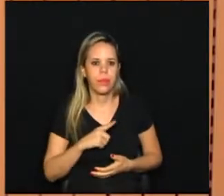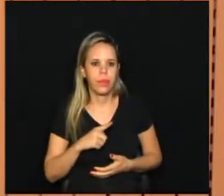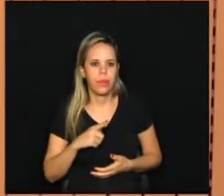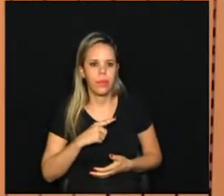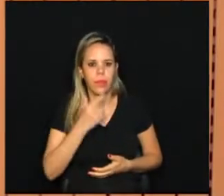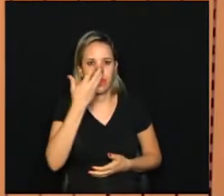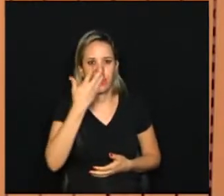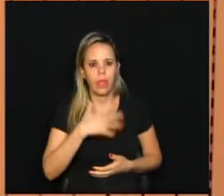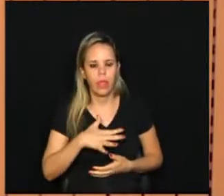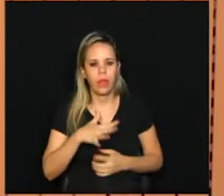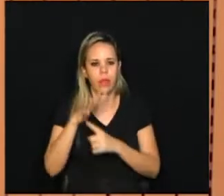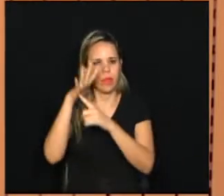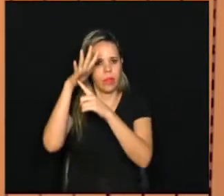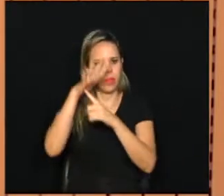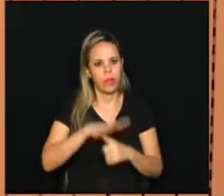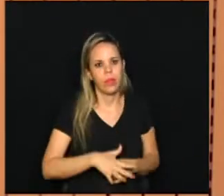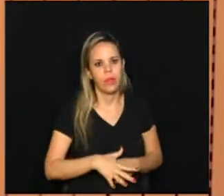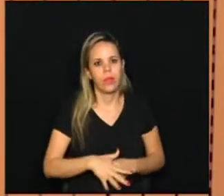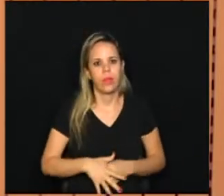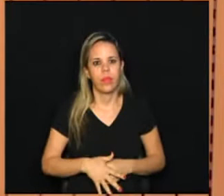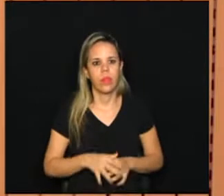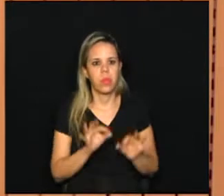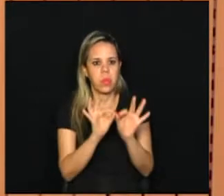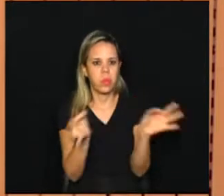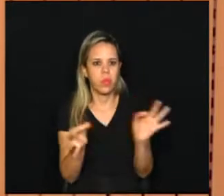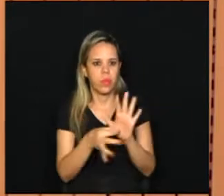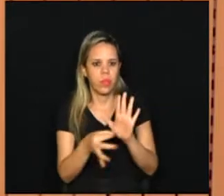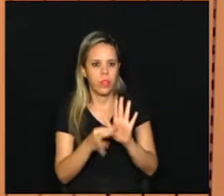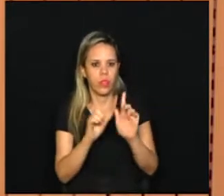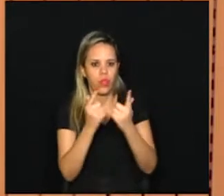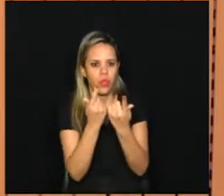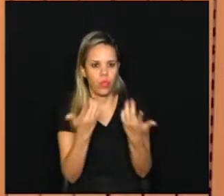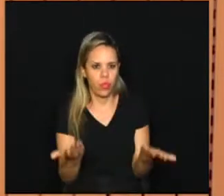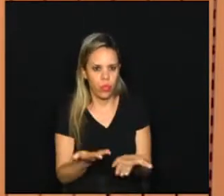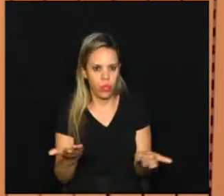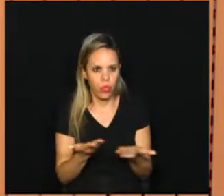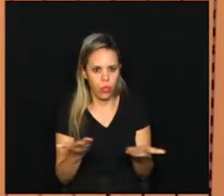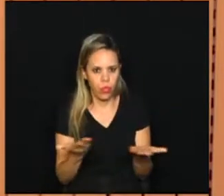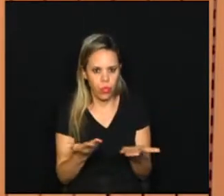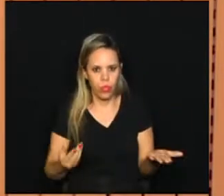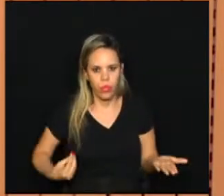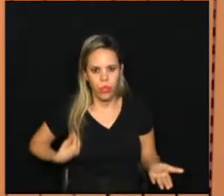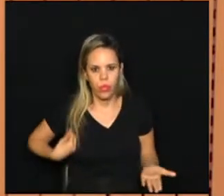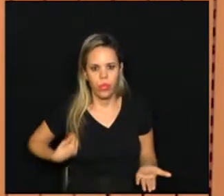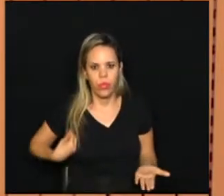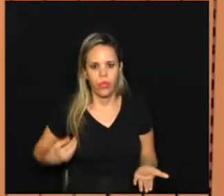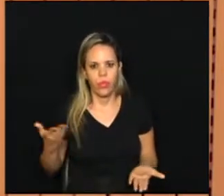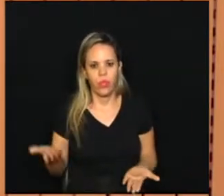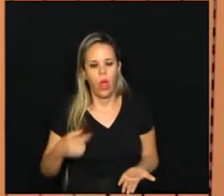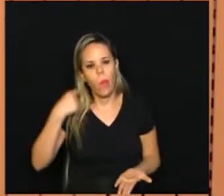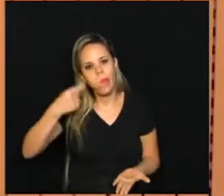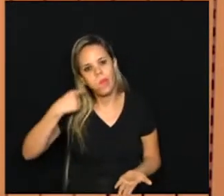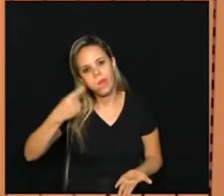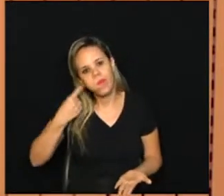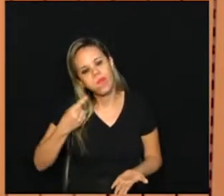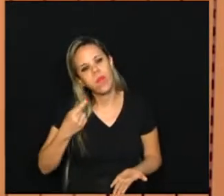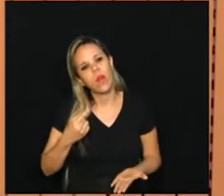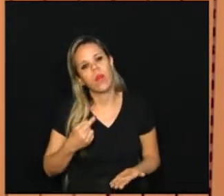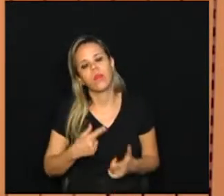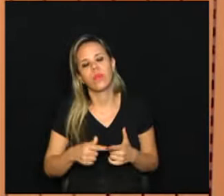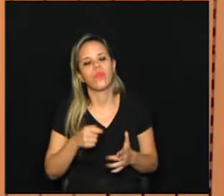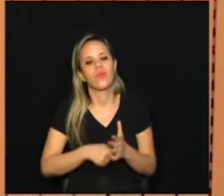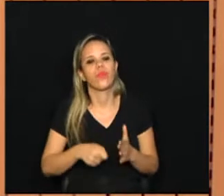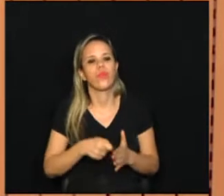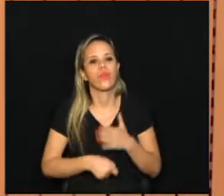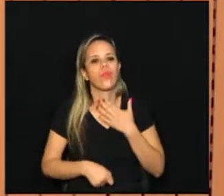criança que foi atacada por uma simples sugestão em um grupo. Então hoje a gente está aqui com as advogadas do caso, né,